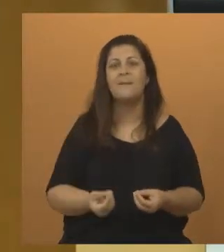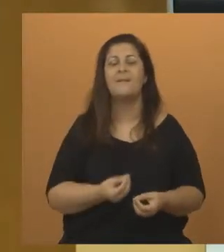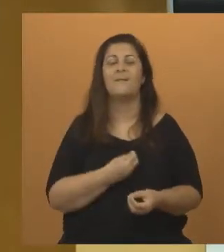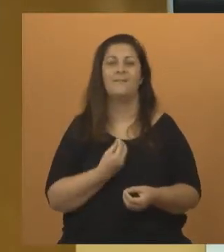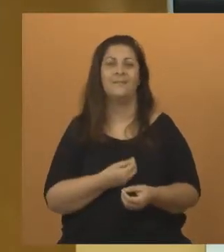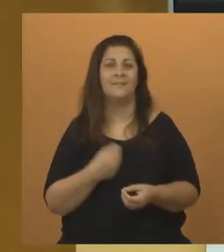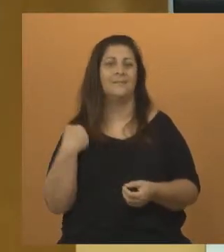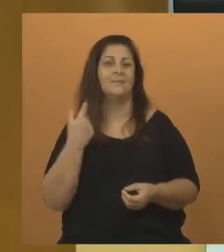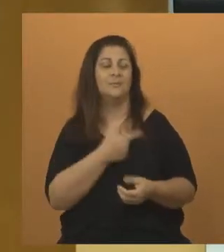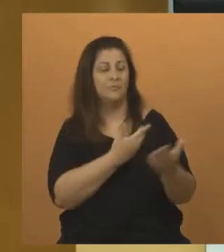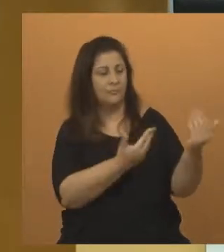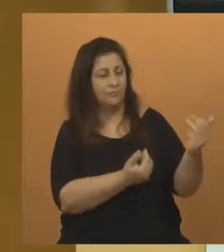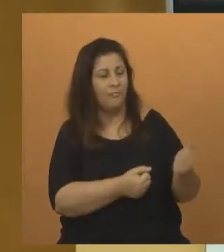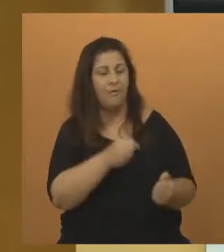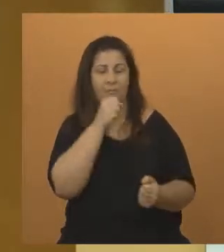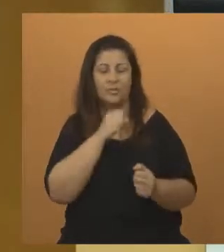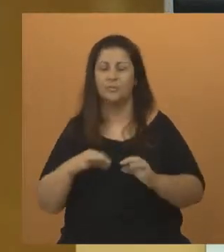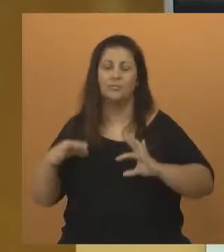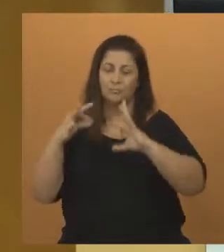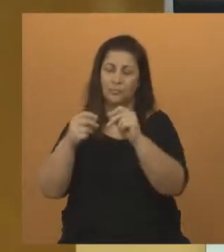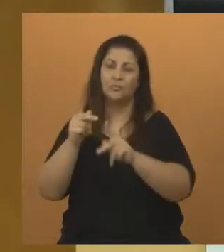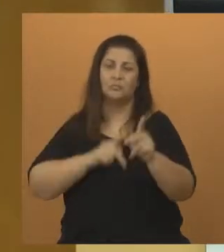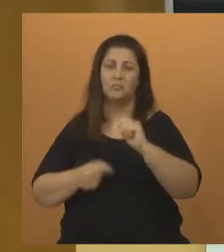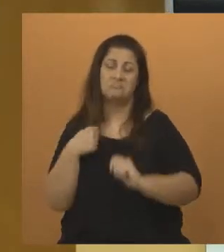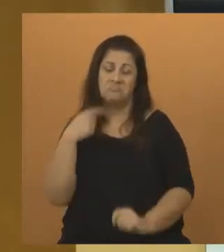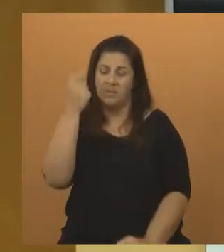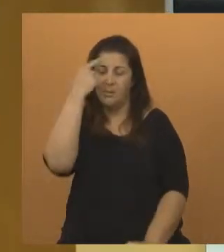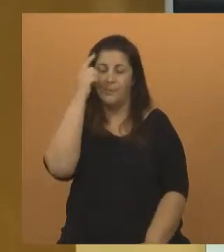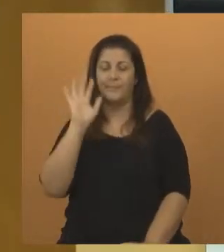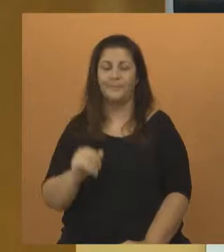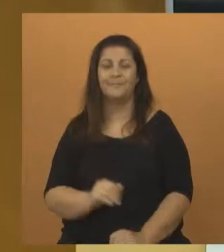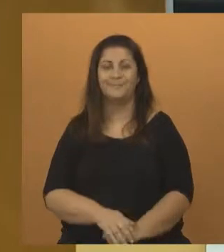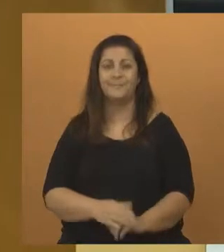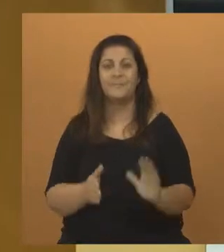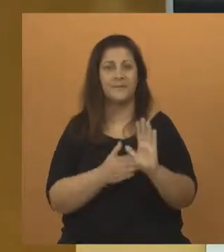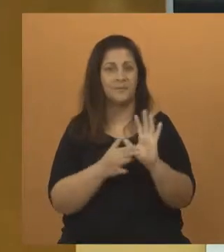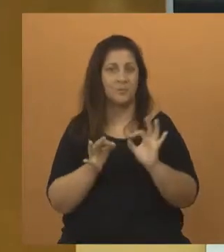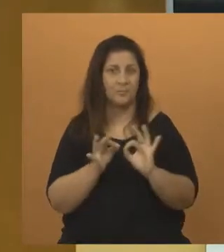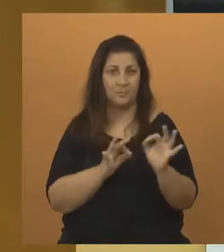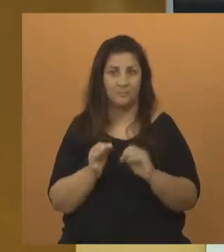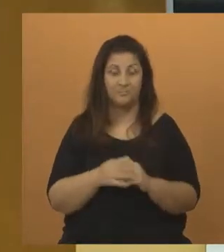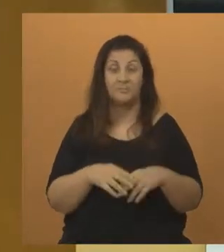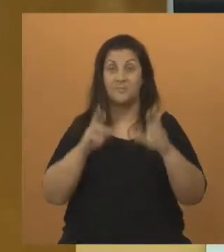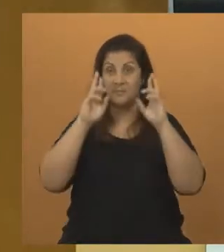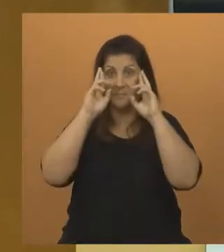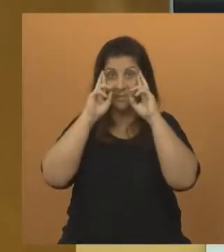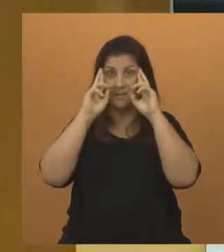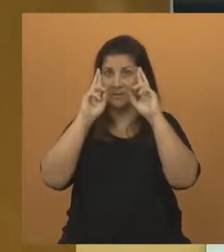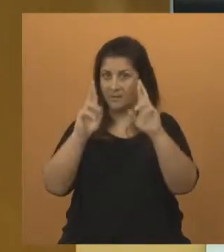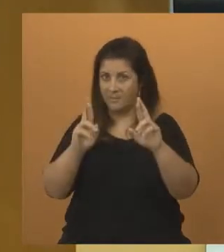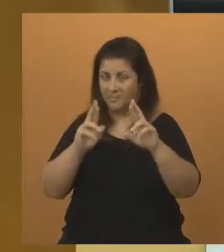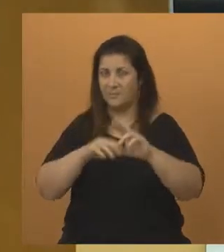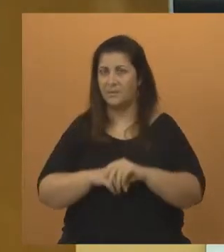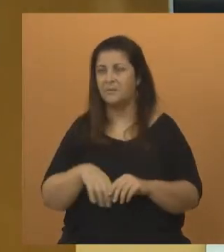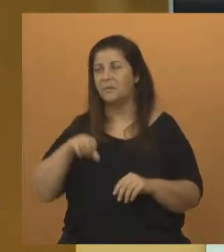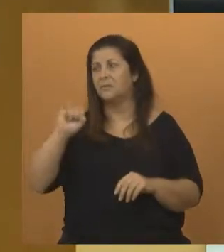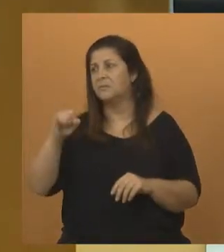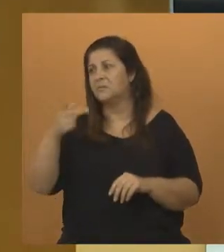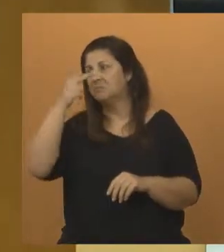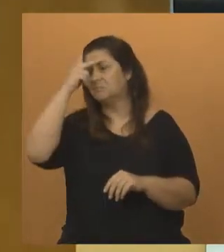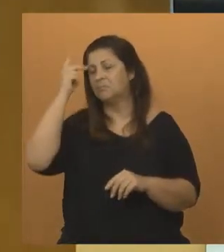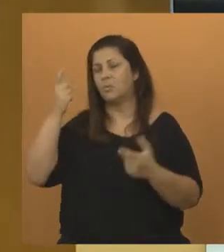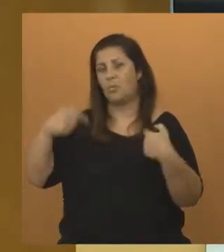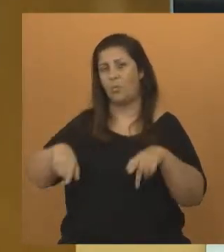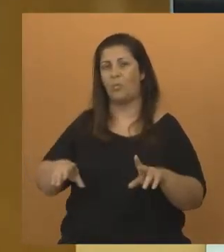nossos jovens e a sociedade como um todo. É o que eu penso sobre esse projeto, respeitando aqui eventuais posições em